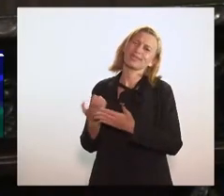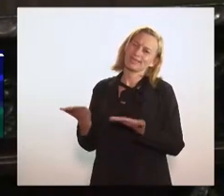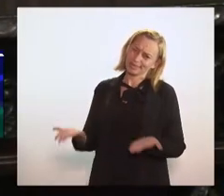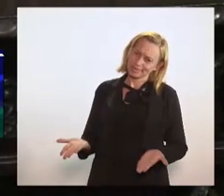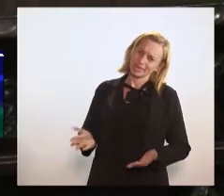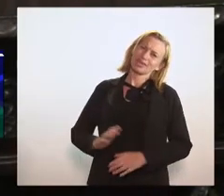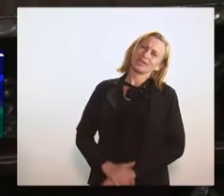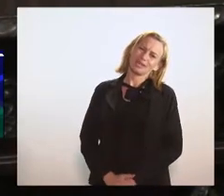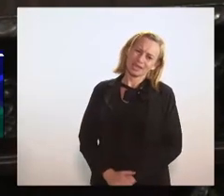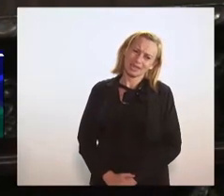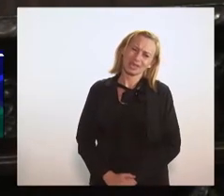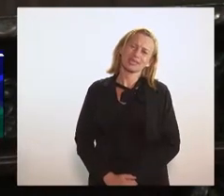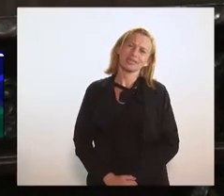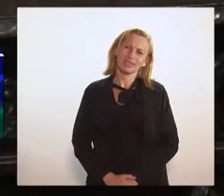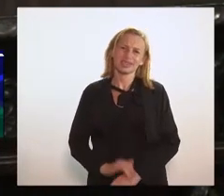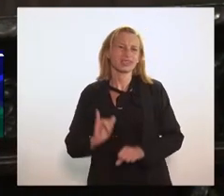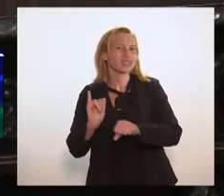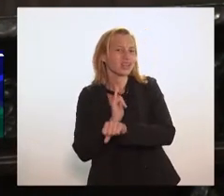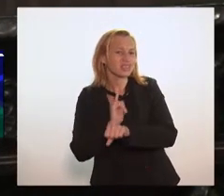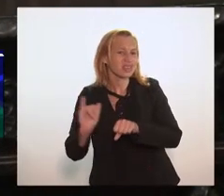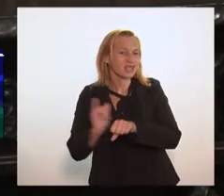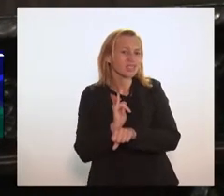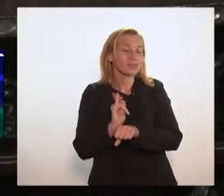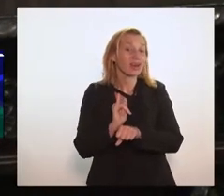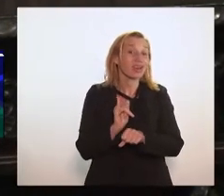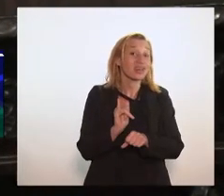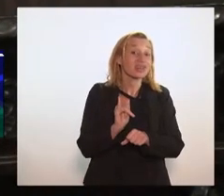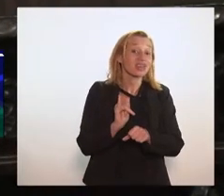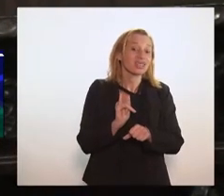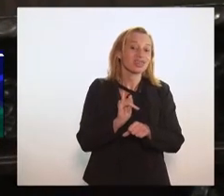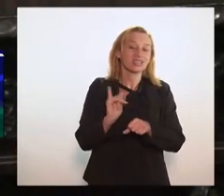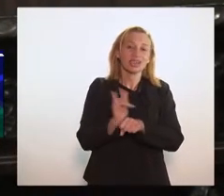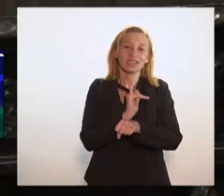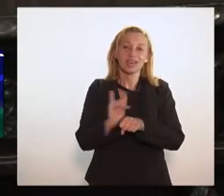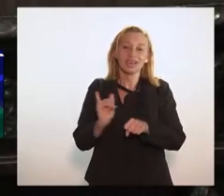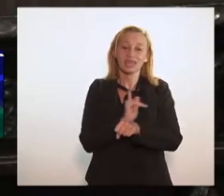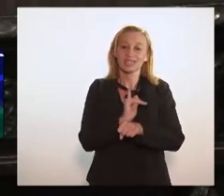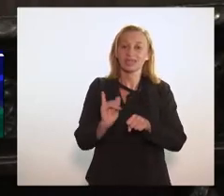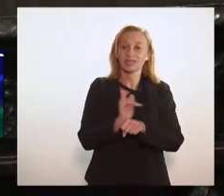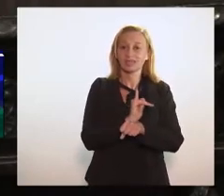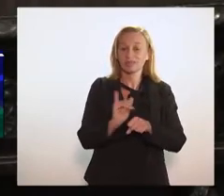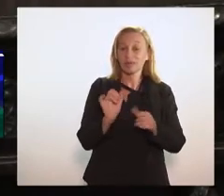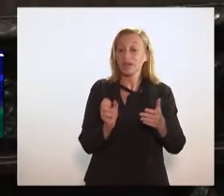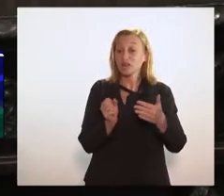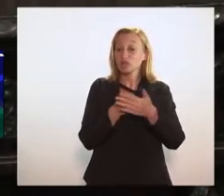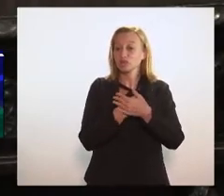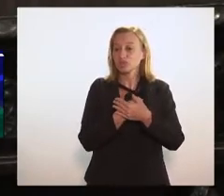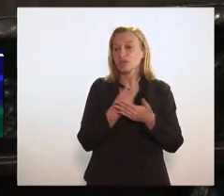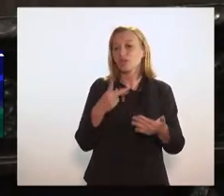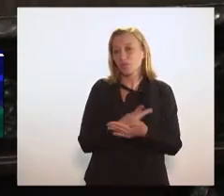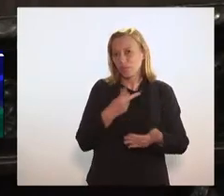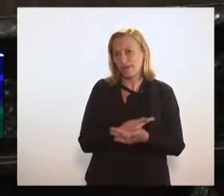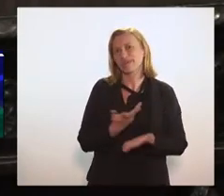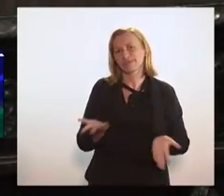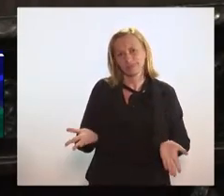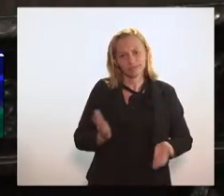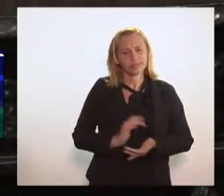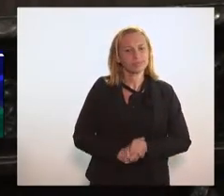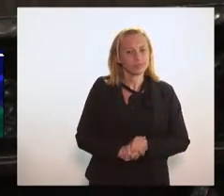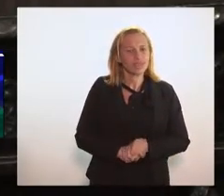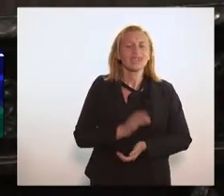só para poder maquiar esse absurdo, esse abuso que está sendo cometido. A